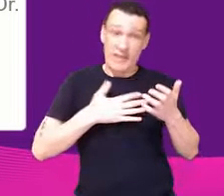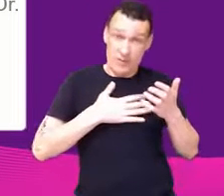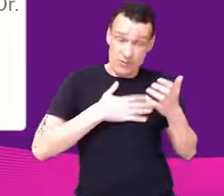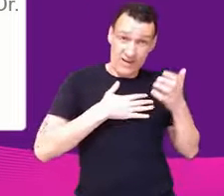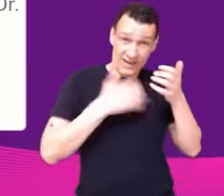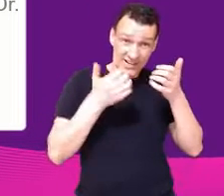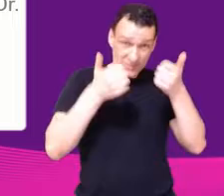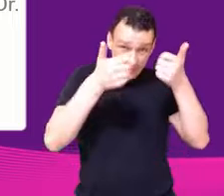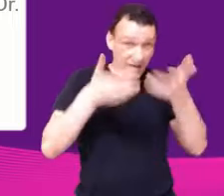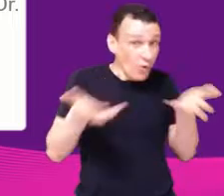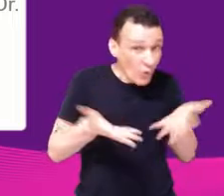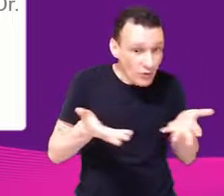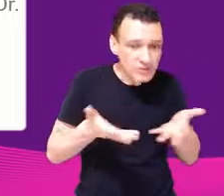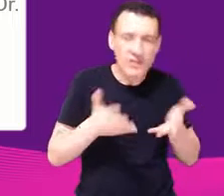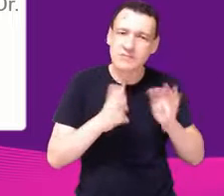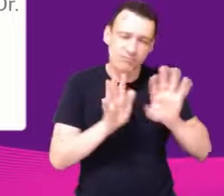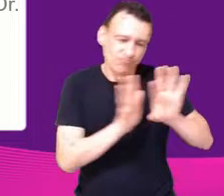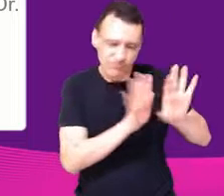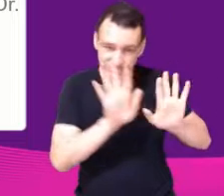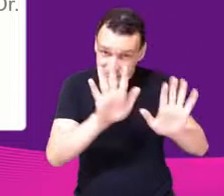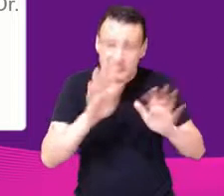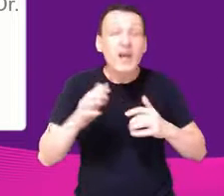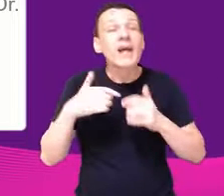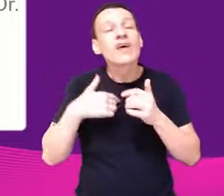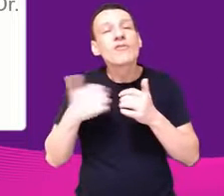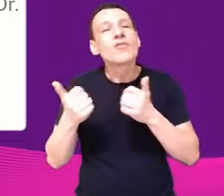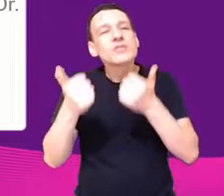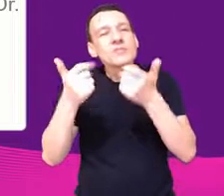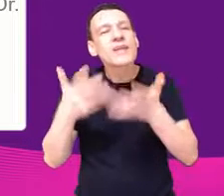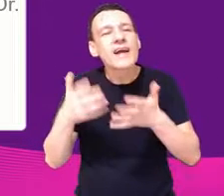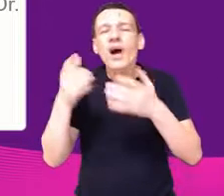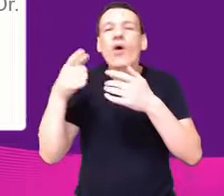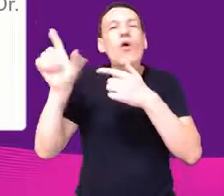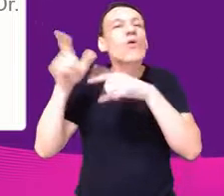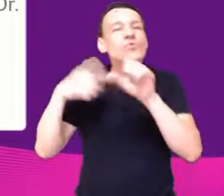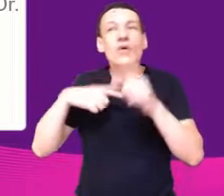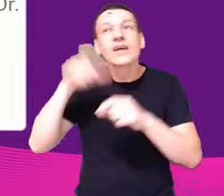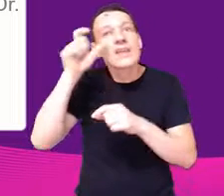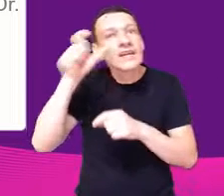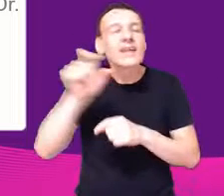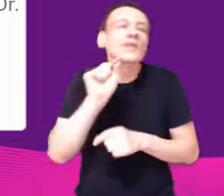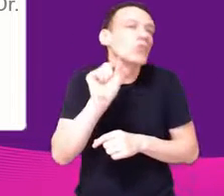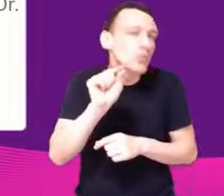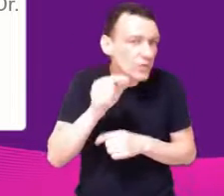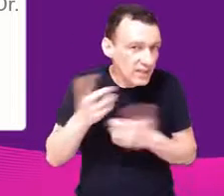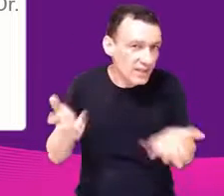mas muito da minha pesquisa e das minhas atividades tem tido,